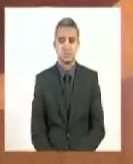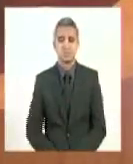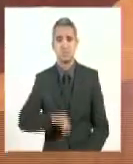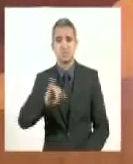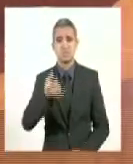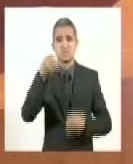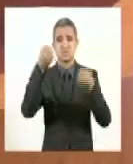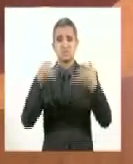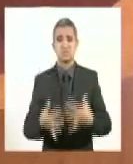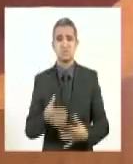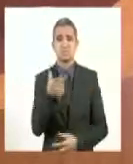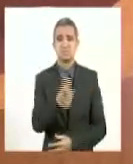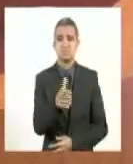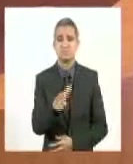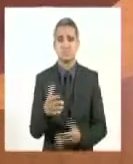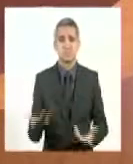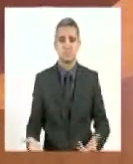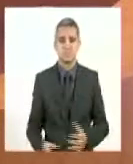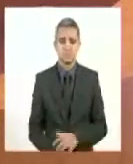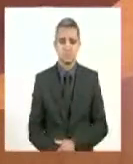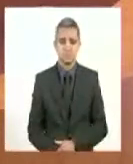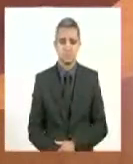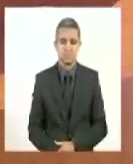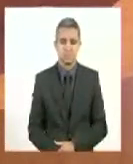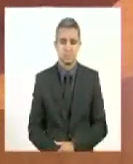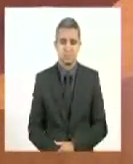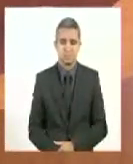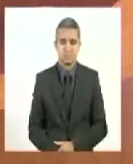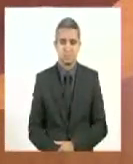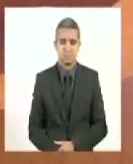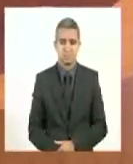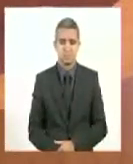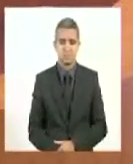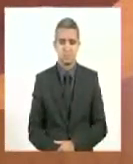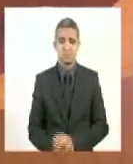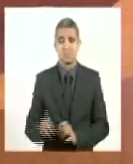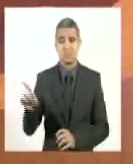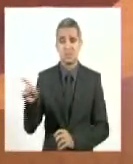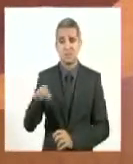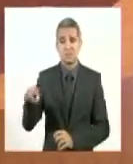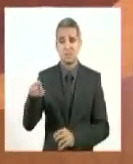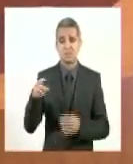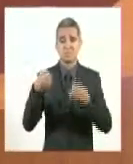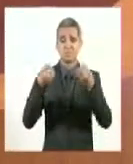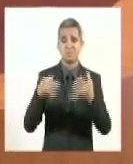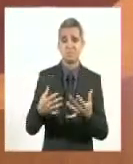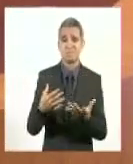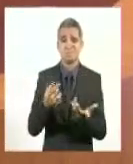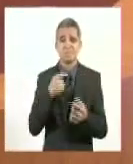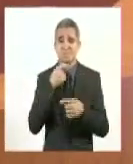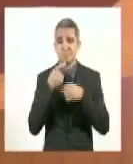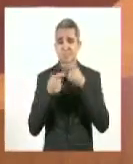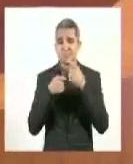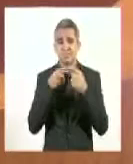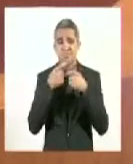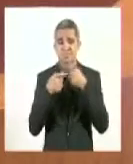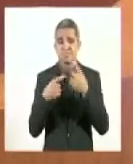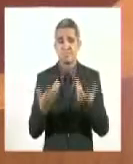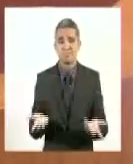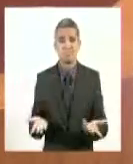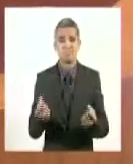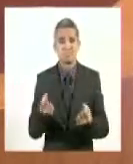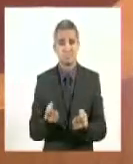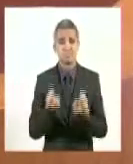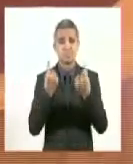justificativa, porque não tem o que se dizer desse escandaloso caso